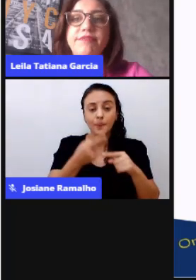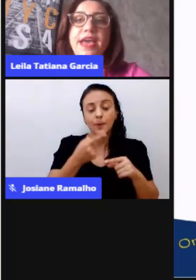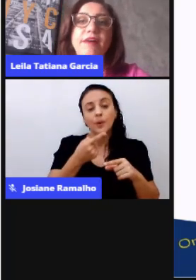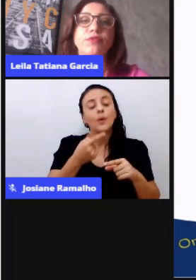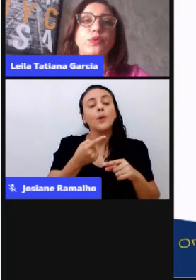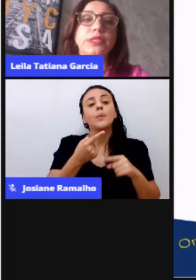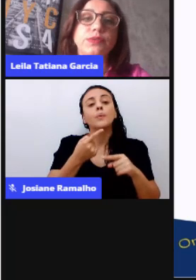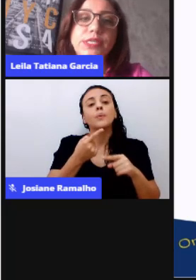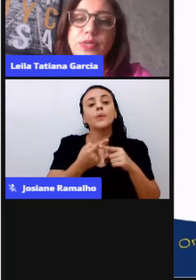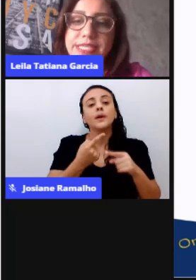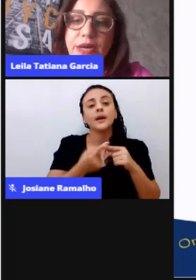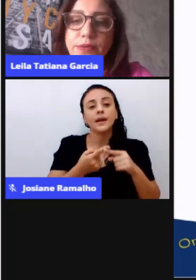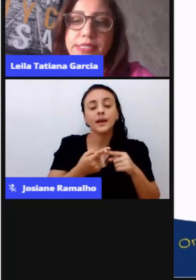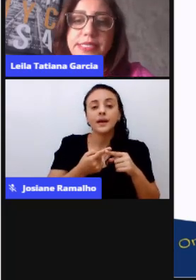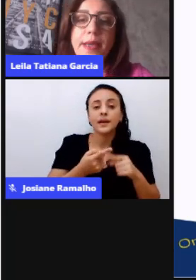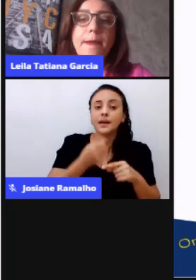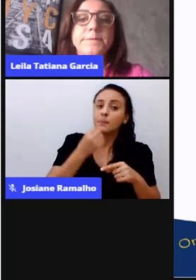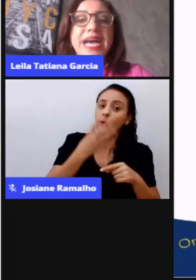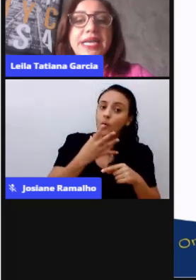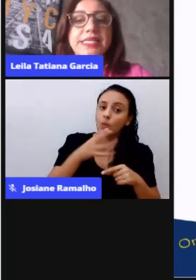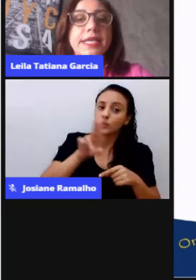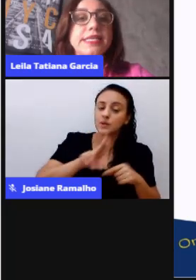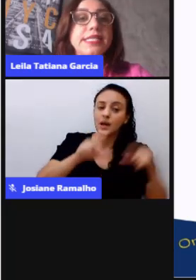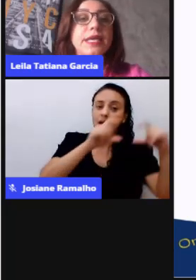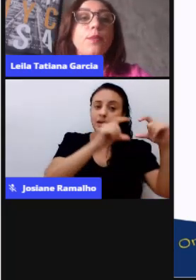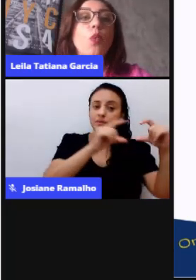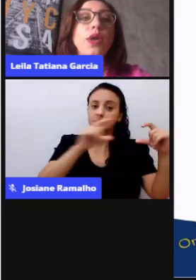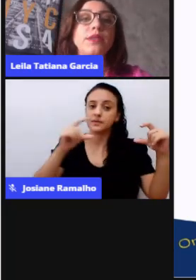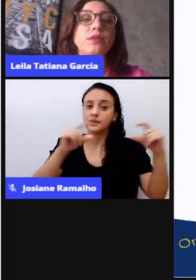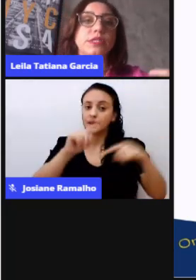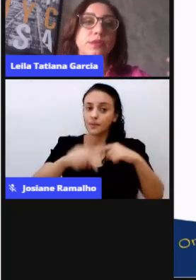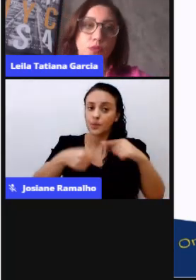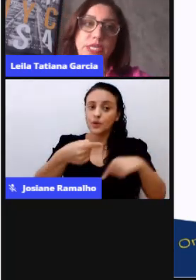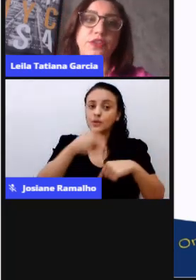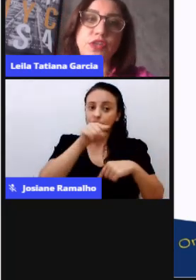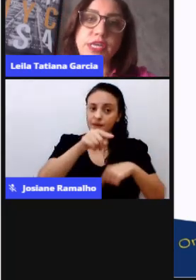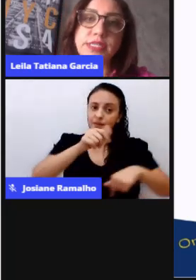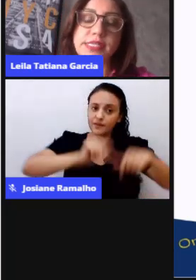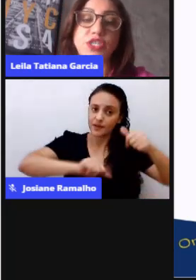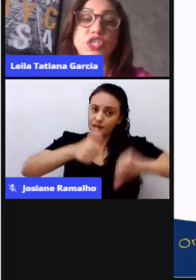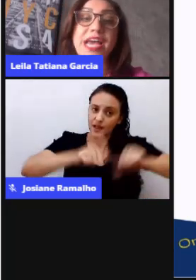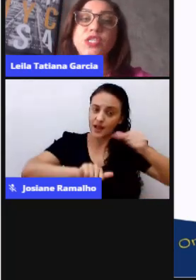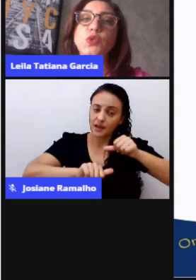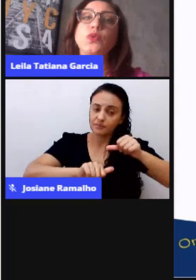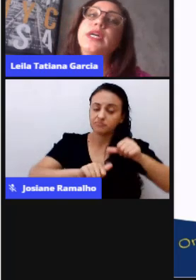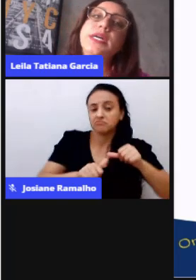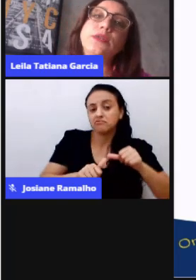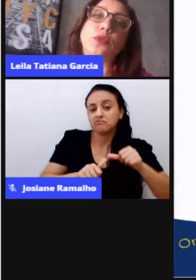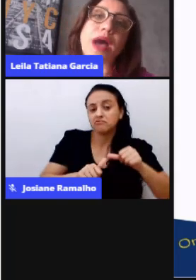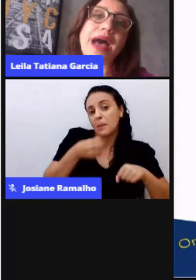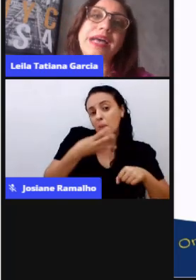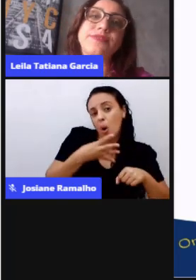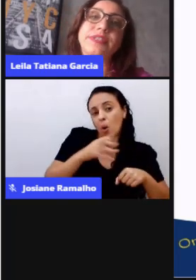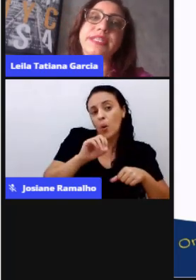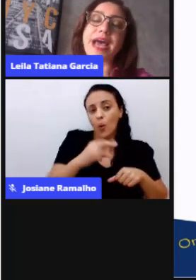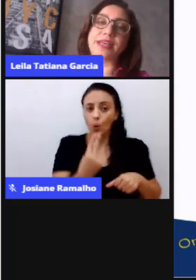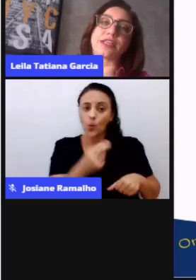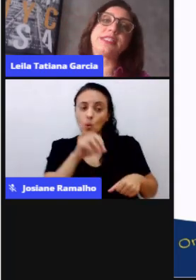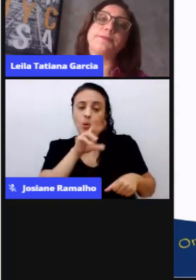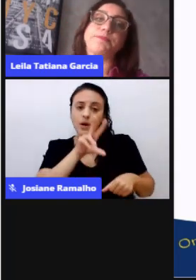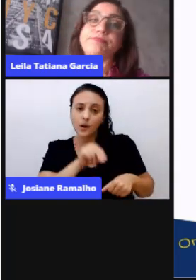avaliar se é viável ou não nas suas aulas. Mas existem muitos cientistas já estudando